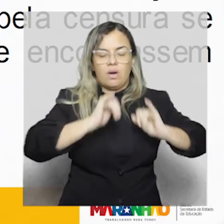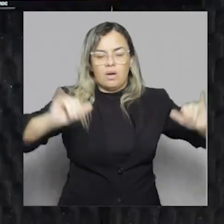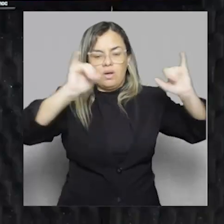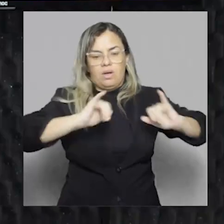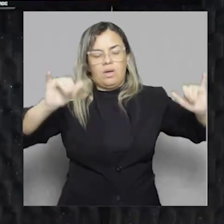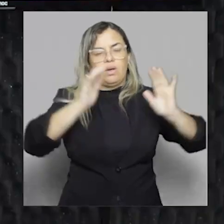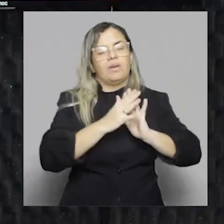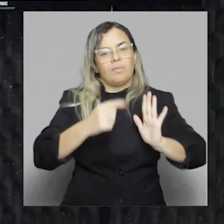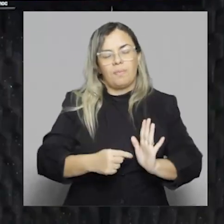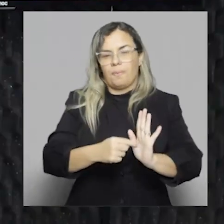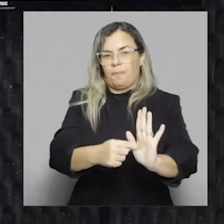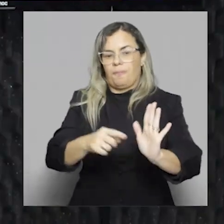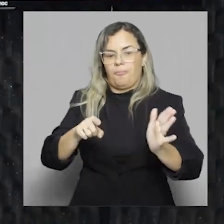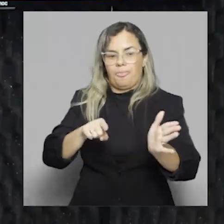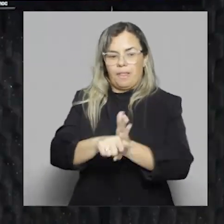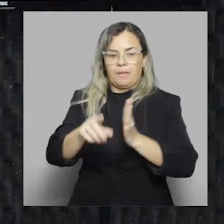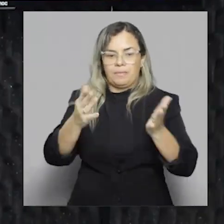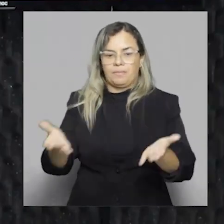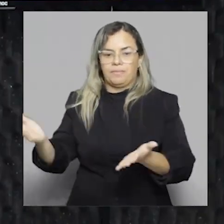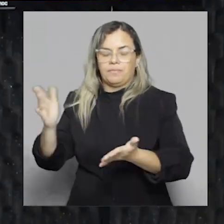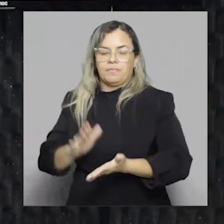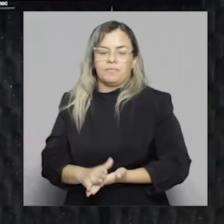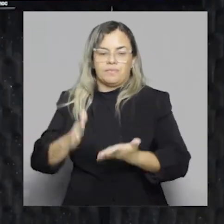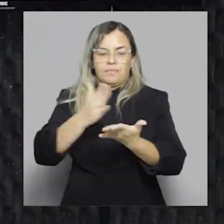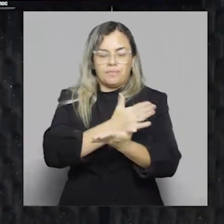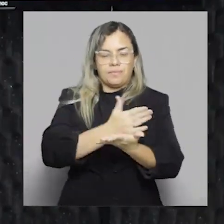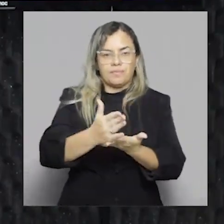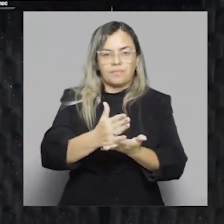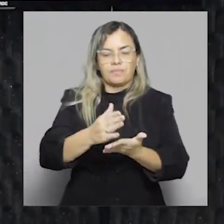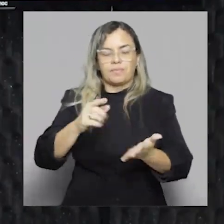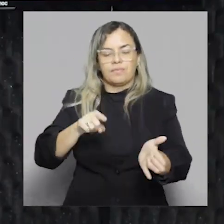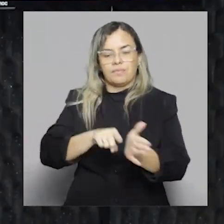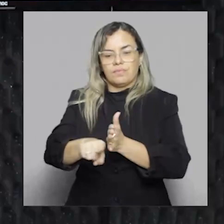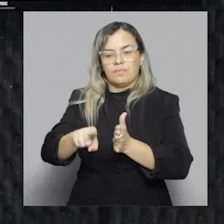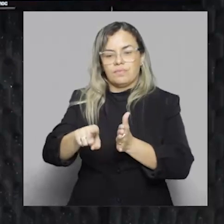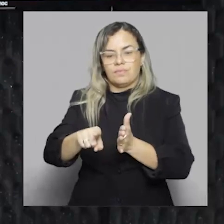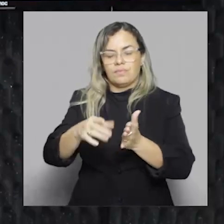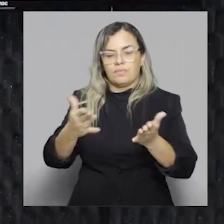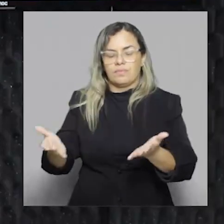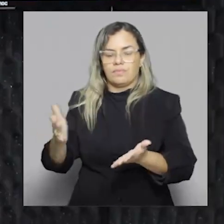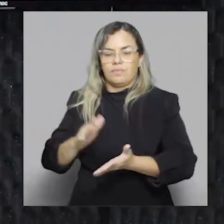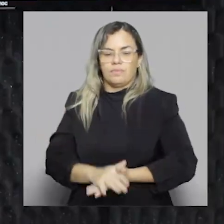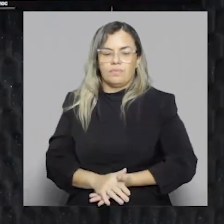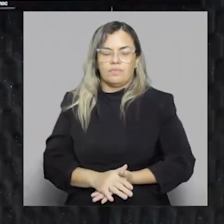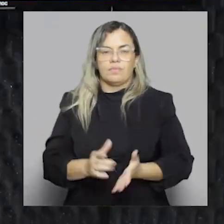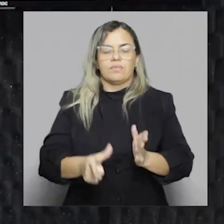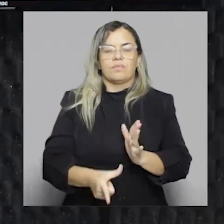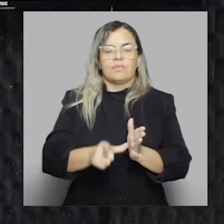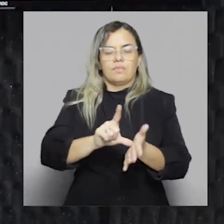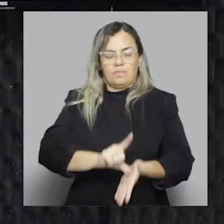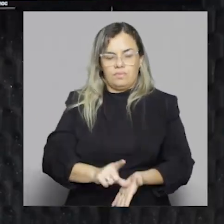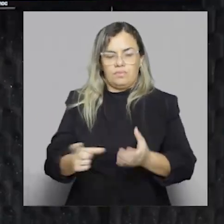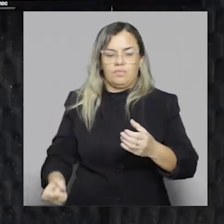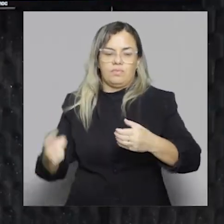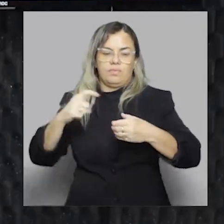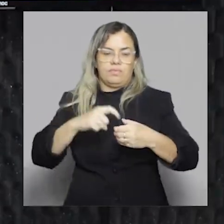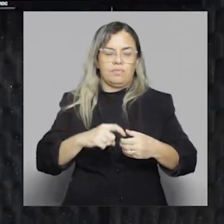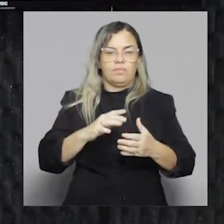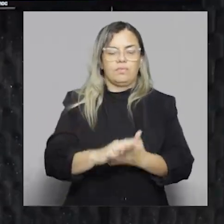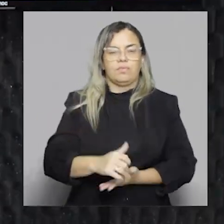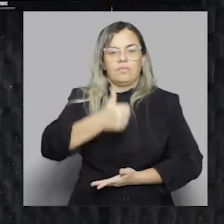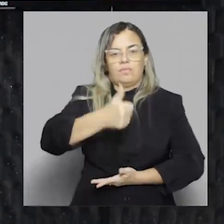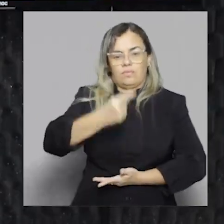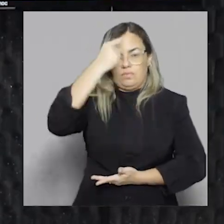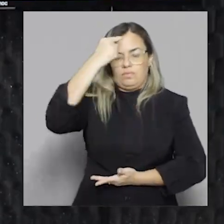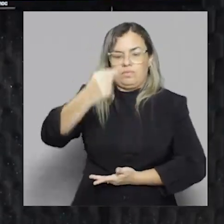para vocês quando a gente começa a perguntar sobre. Antes de a gente perguntar, eu vou voltar na primeira imagem e